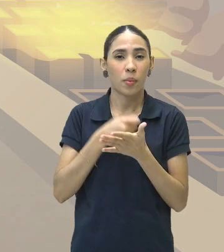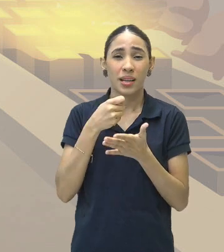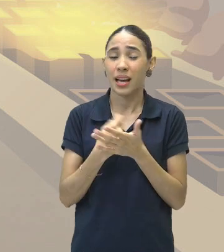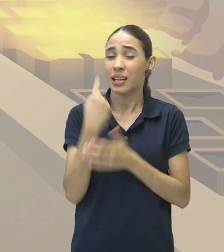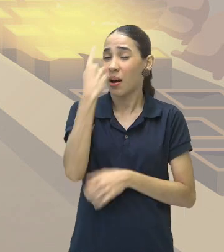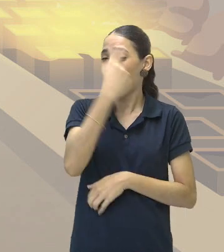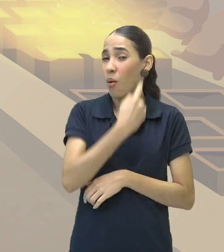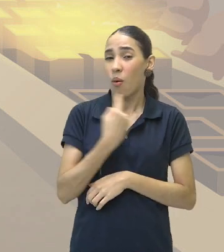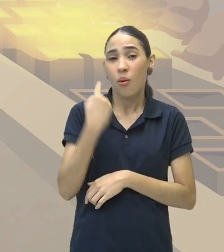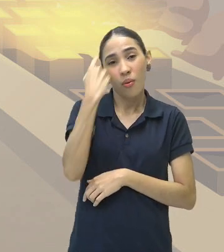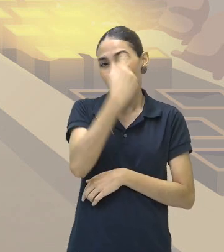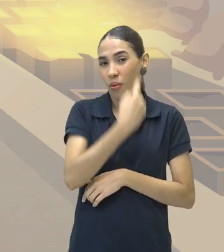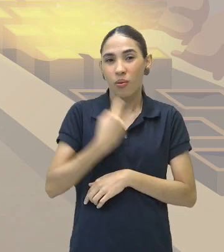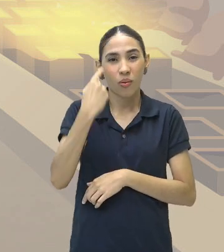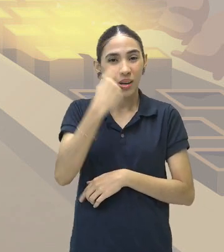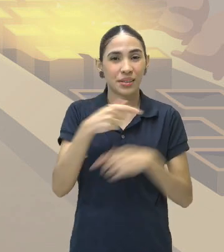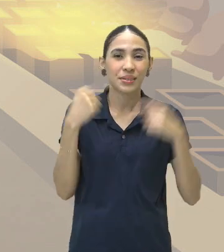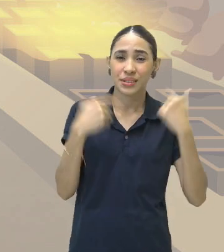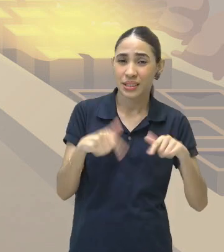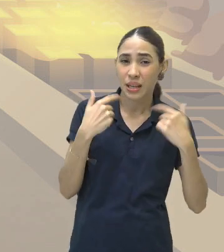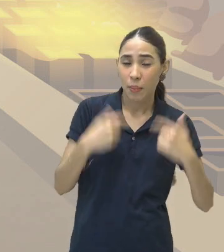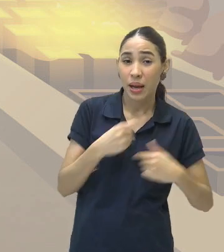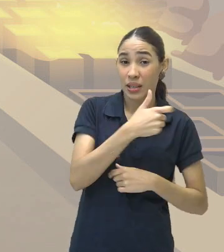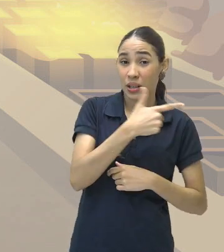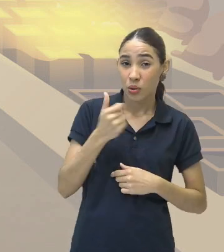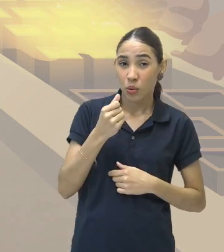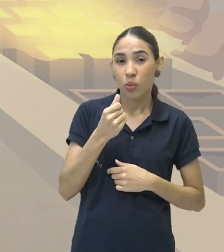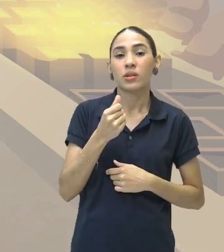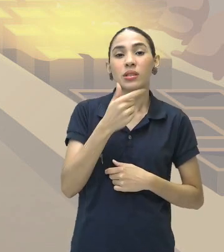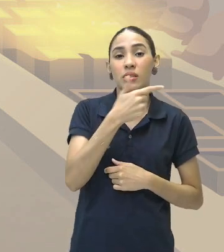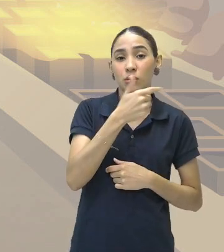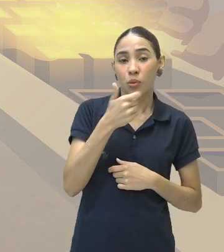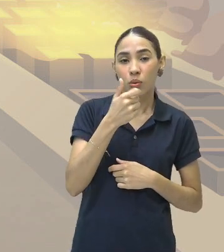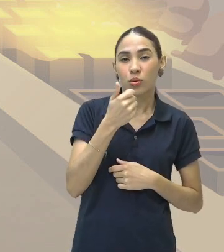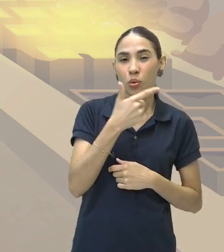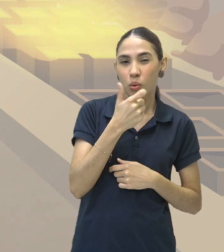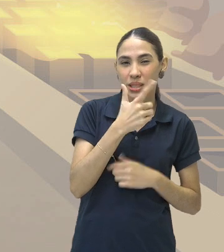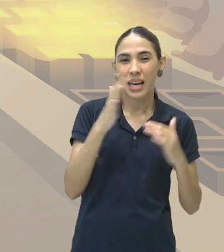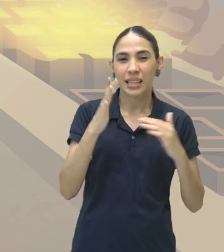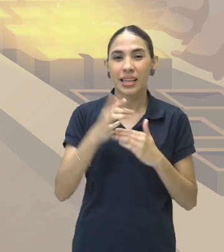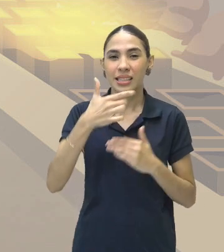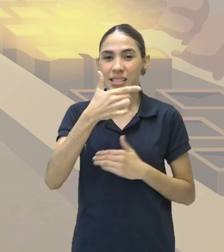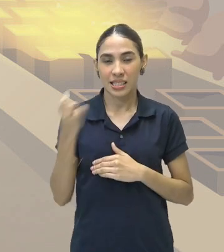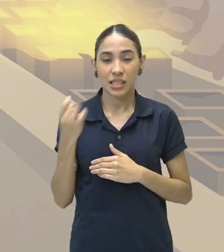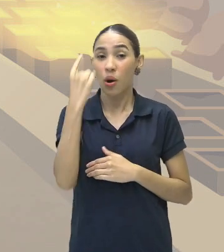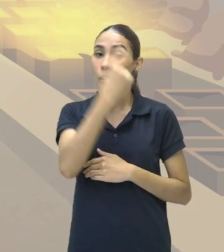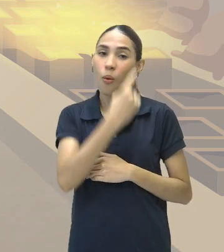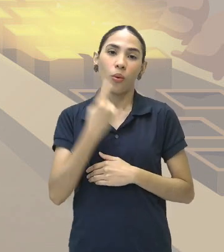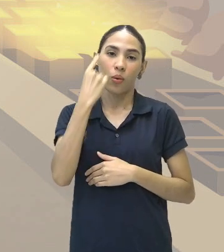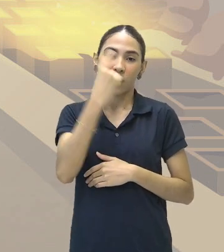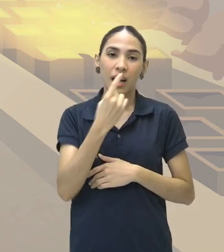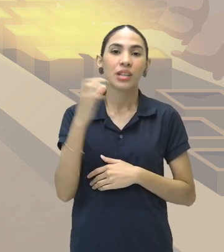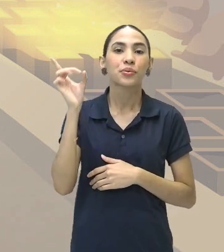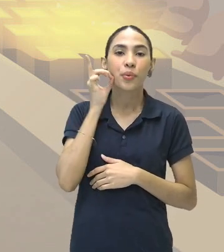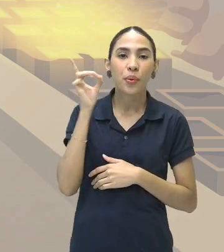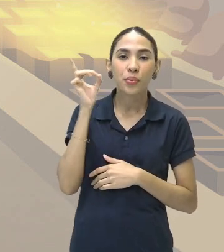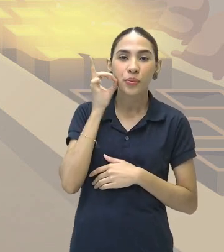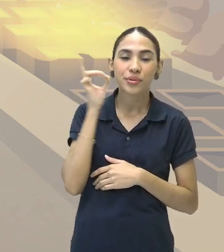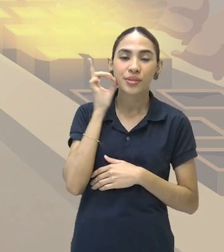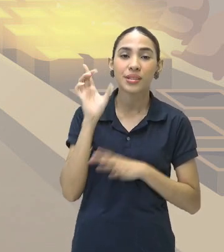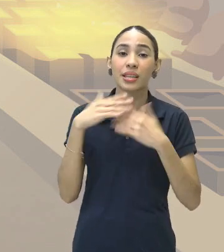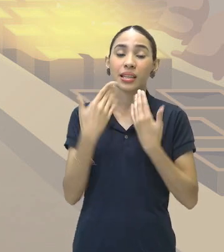trabalhavam cerca de 12 a 16 horas por dia. Então, eles trabalhavam de acordo com